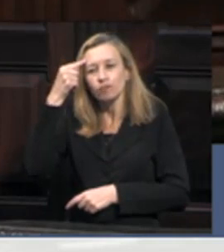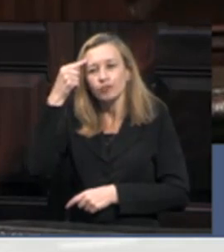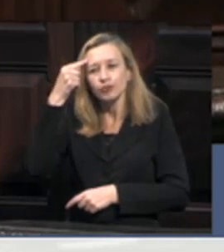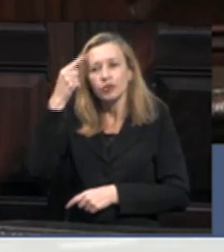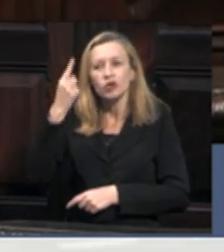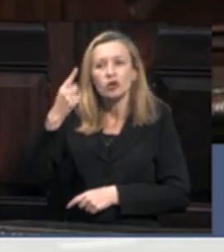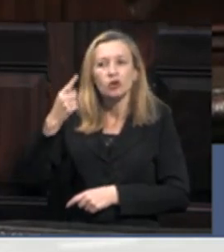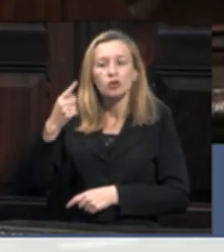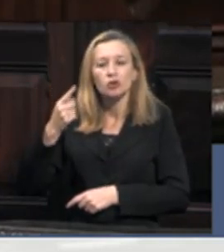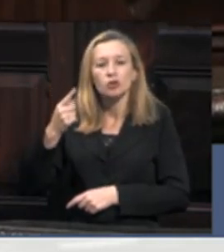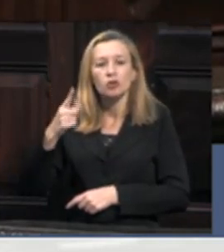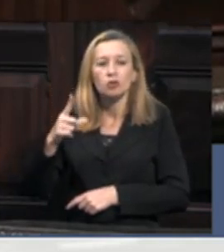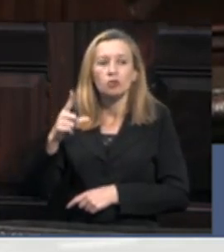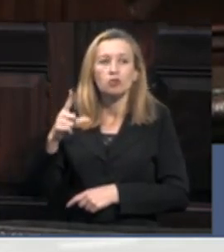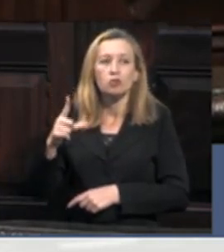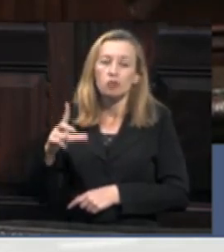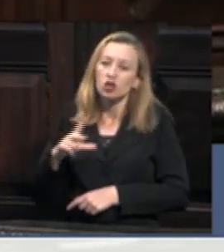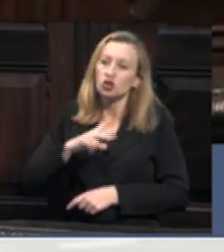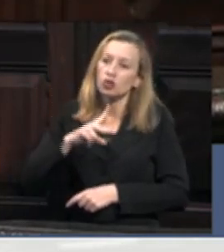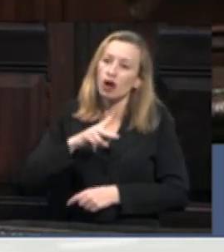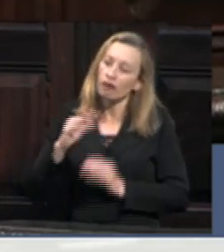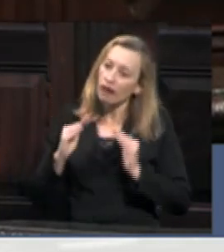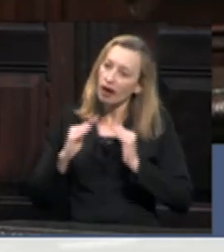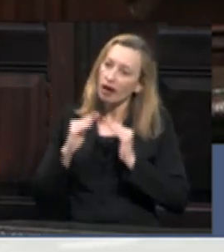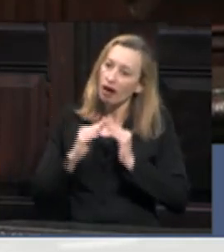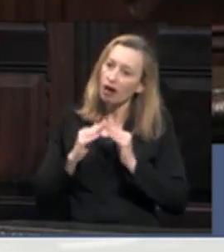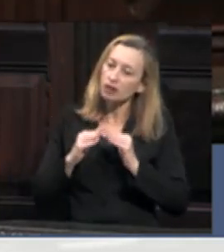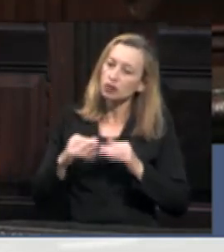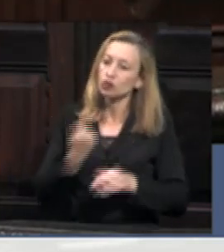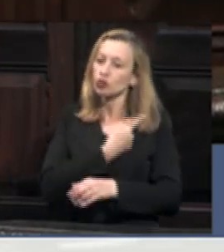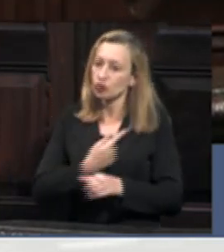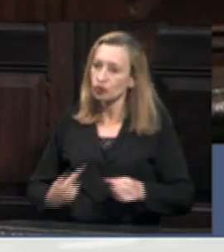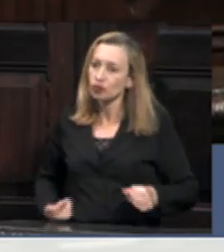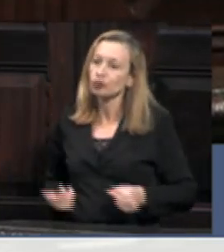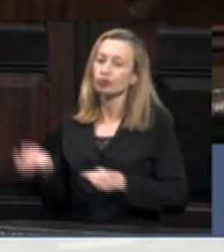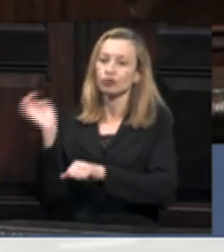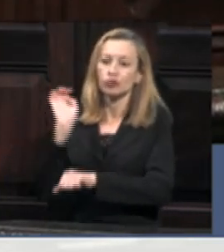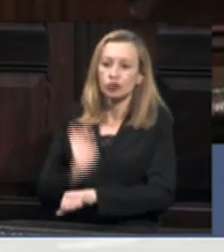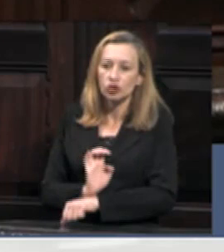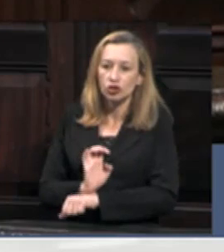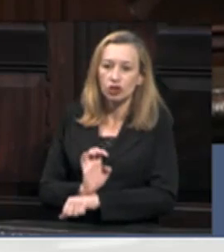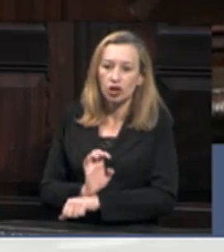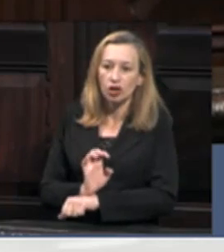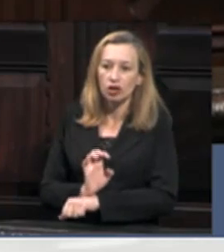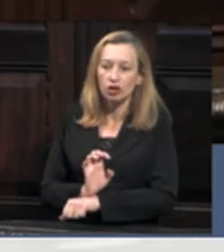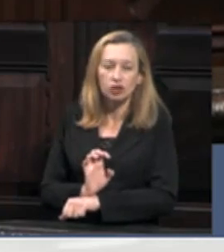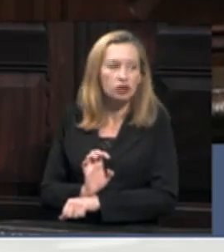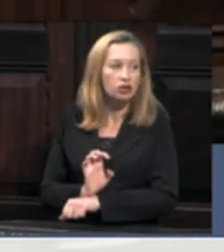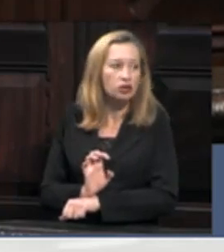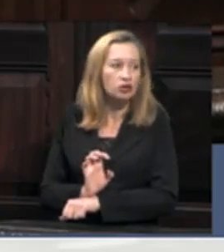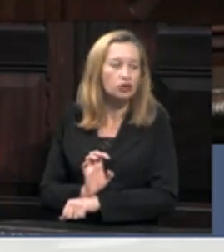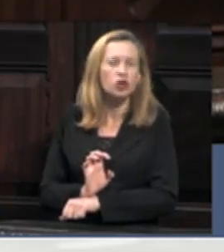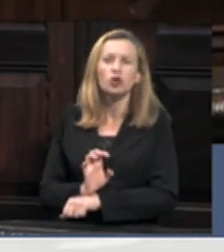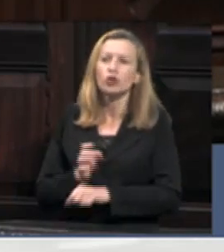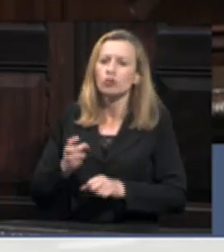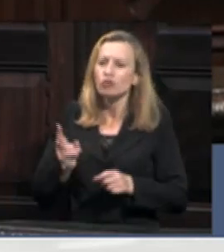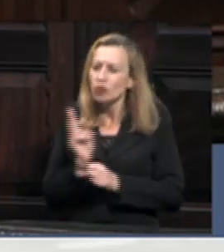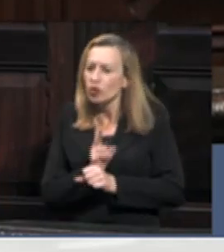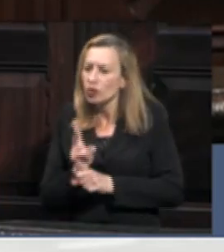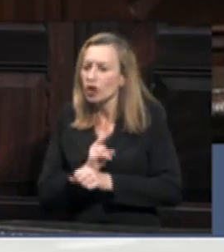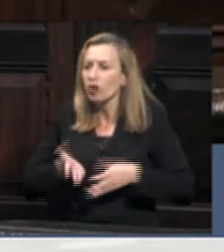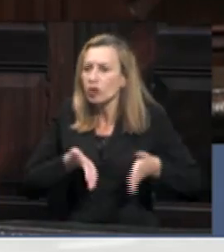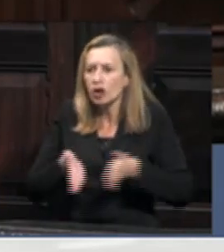por parte dessa casa, por parte do governo do Estado, no sentido de buscar os caminhos